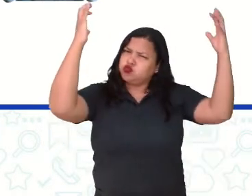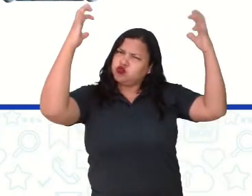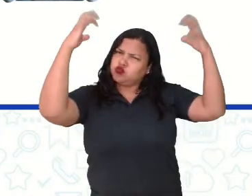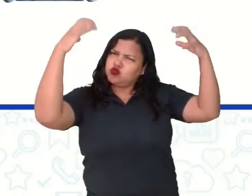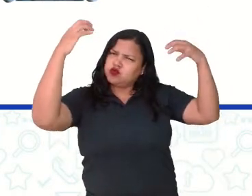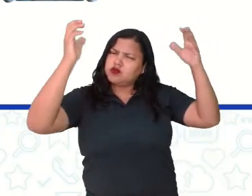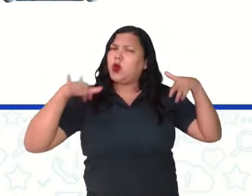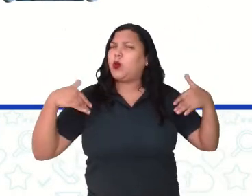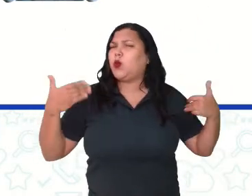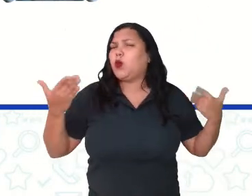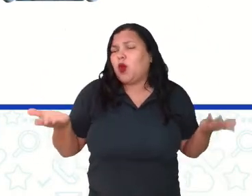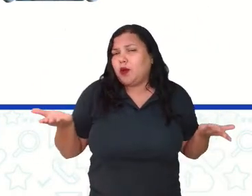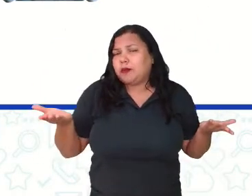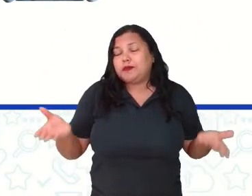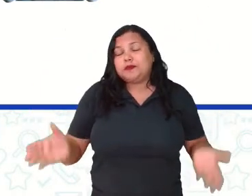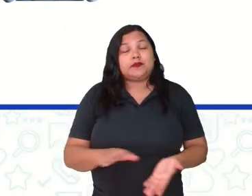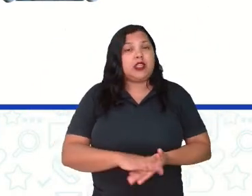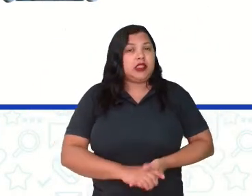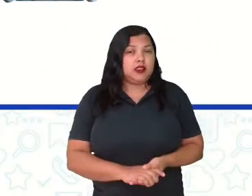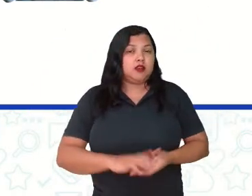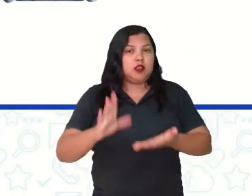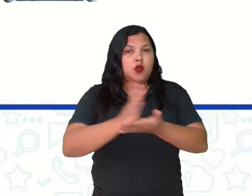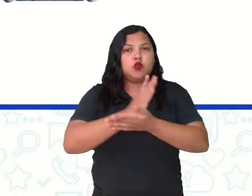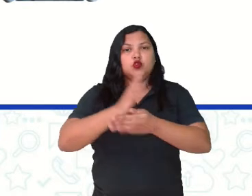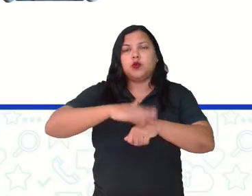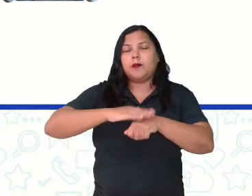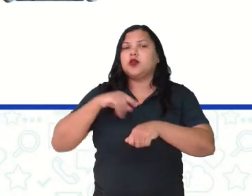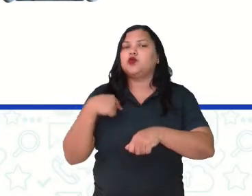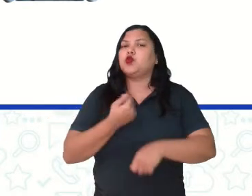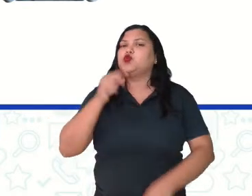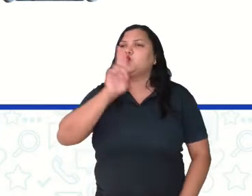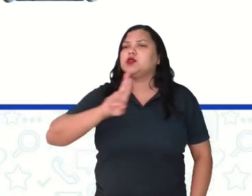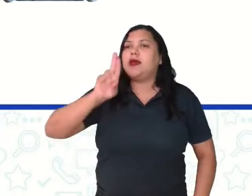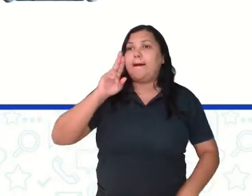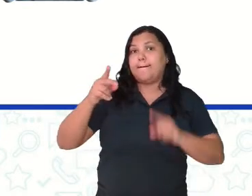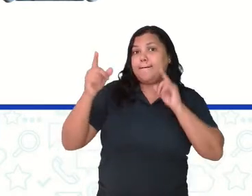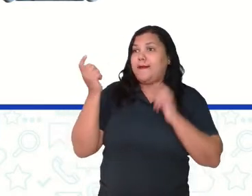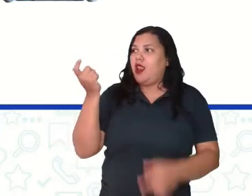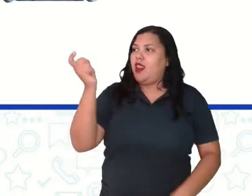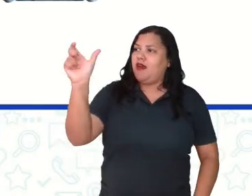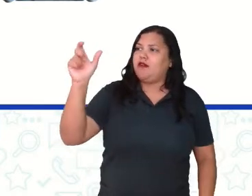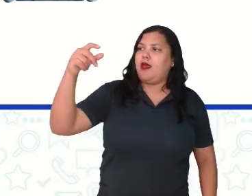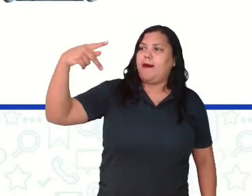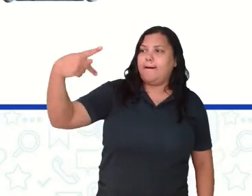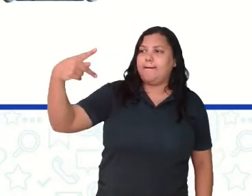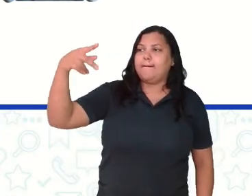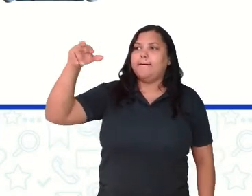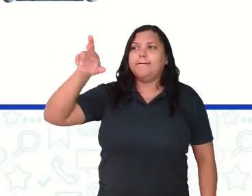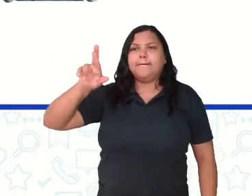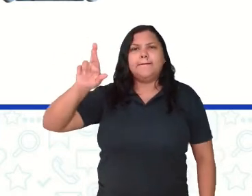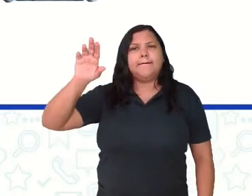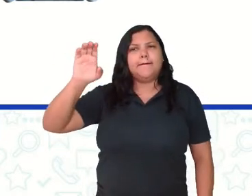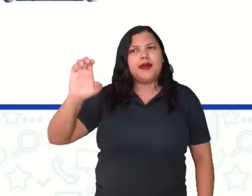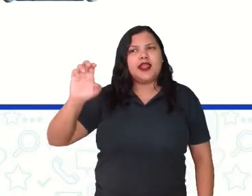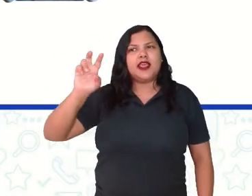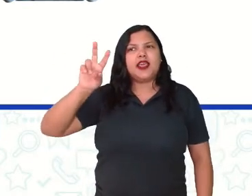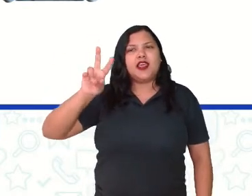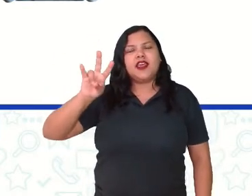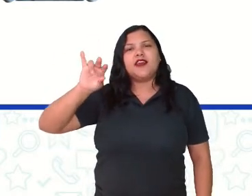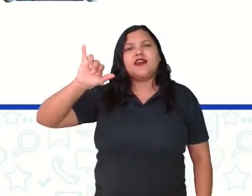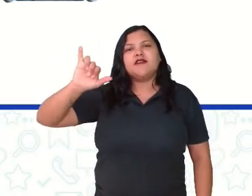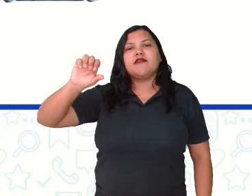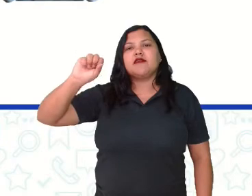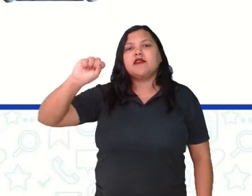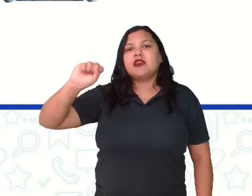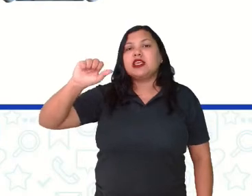tempo. Então, mesmo com a gente muitas vezes usa a palavra previsão de maneira indevida, né? A gente diz, poxa, a previsão disse que ia acontecer